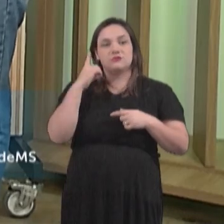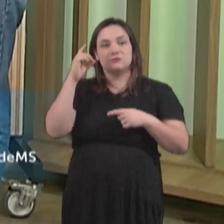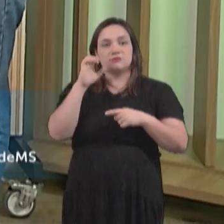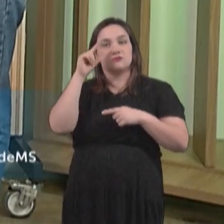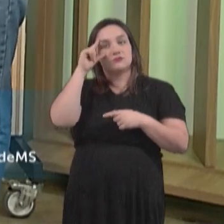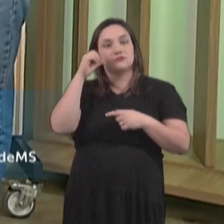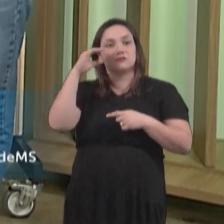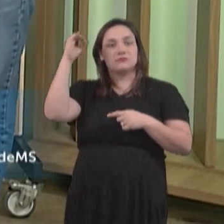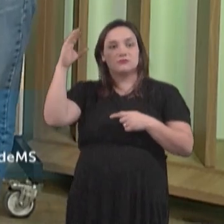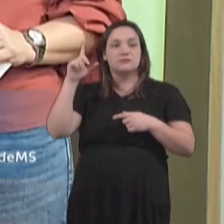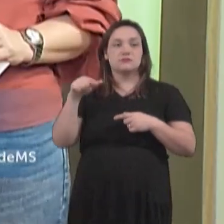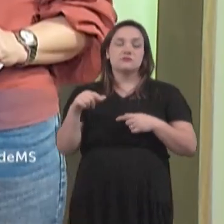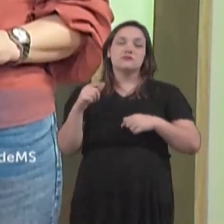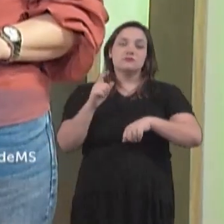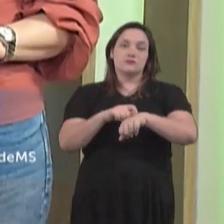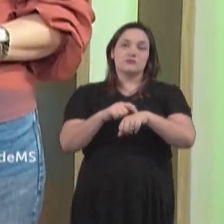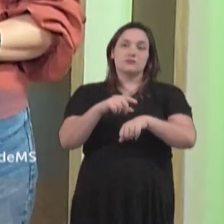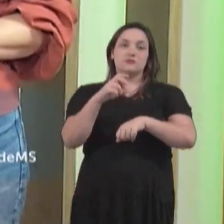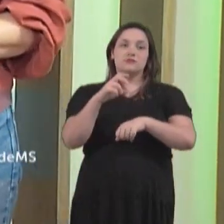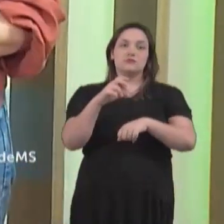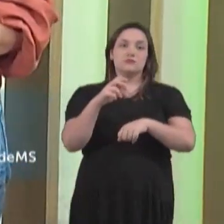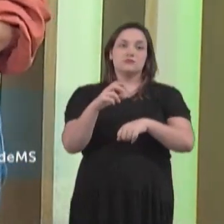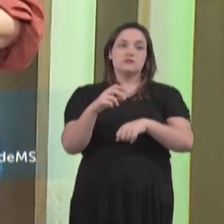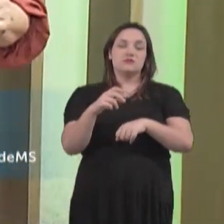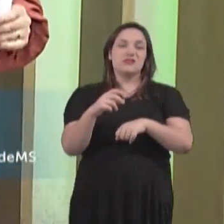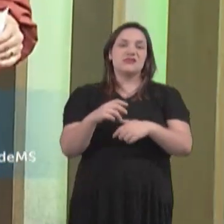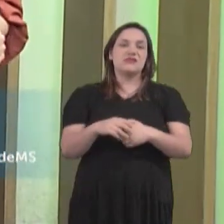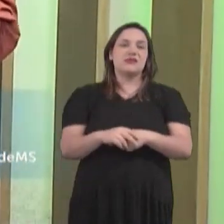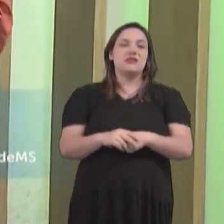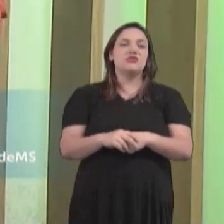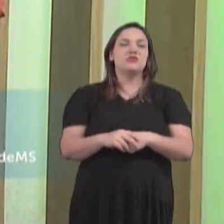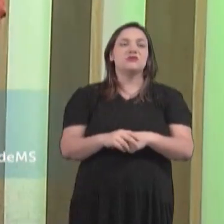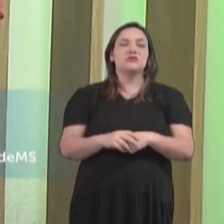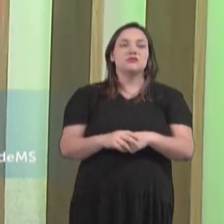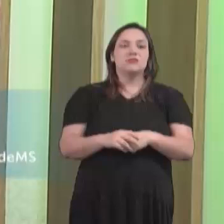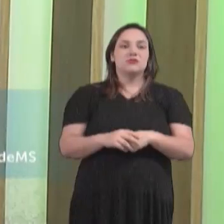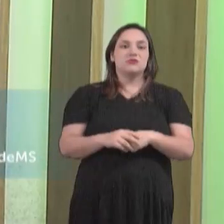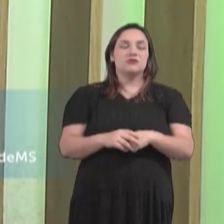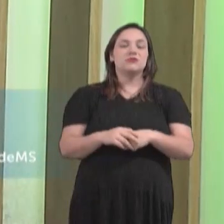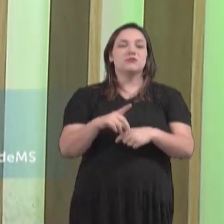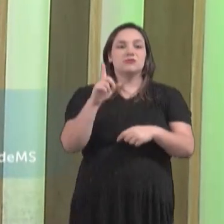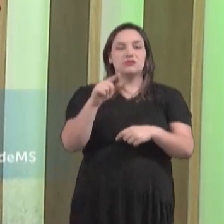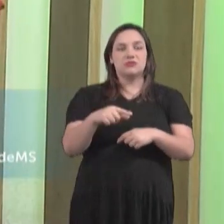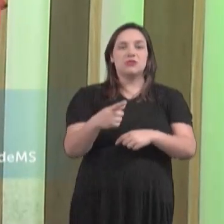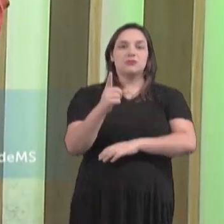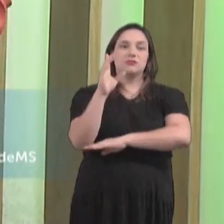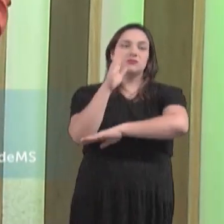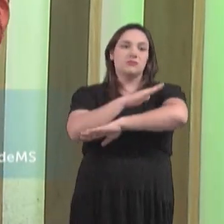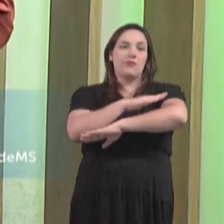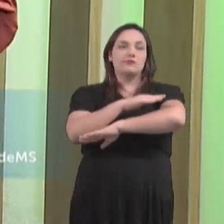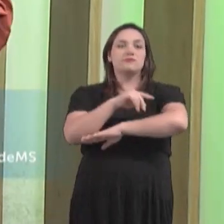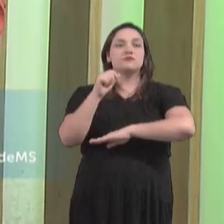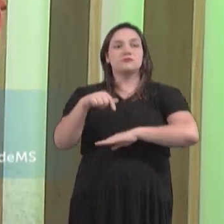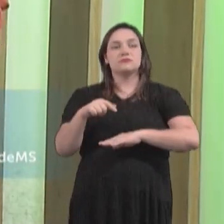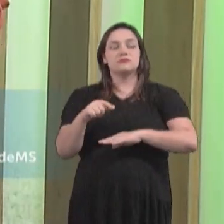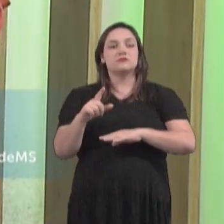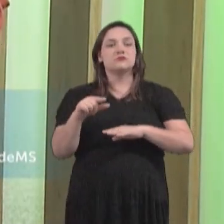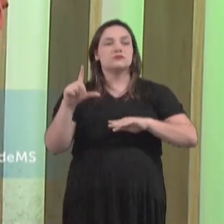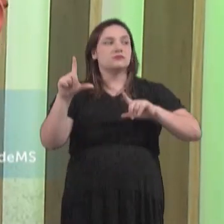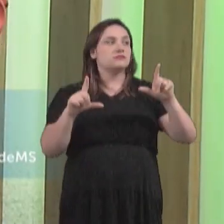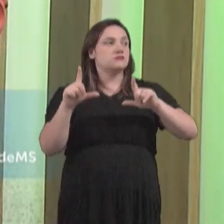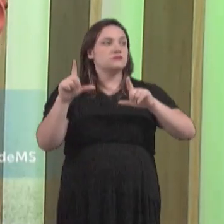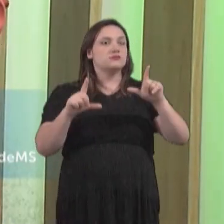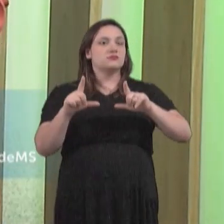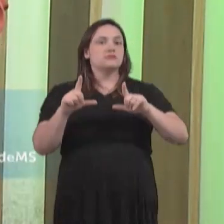das 17 horas, no plenarinho da Casa de Leis, cobertura ao vivo, aqui pelas nossas plataformas digitais, TV e